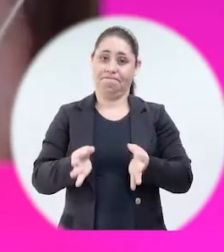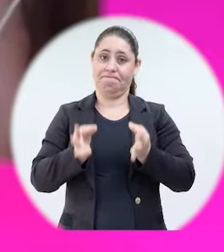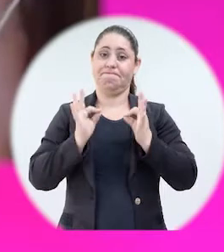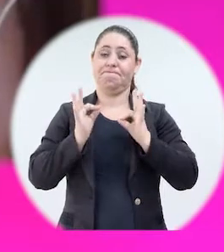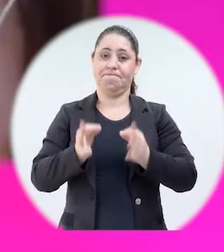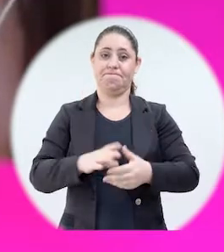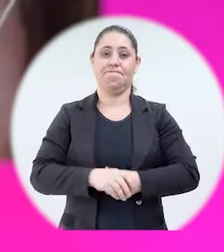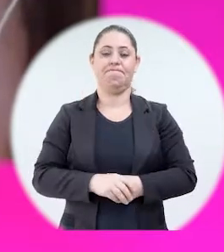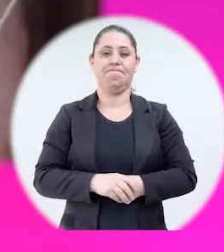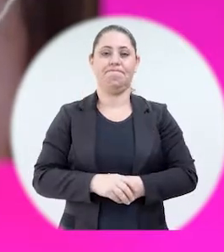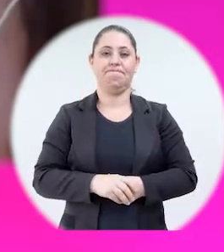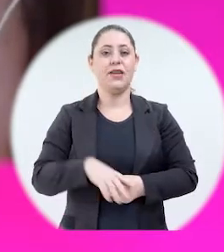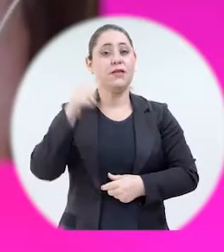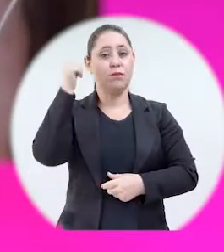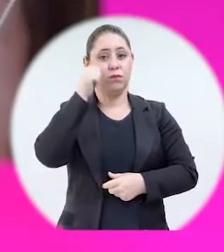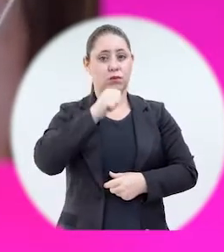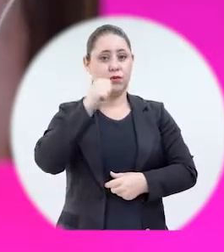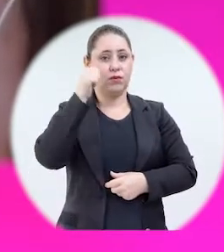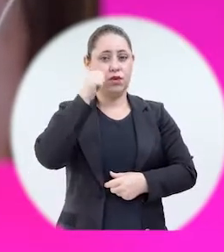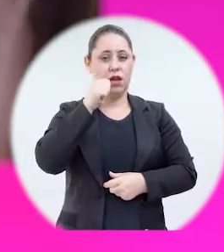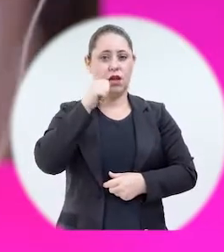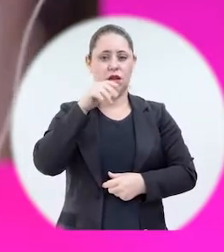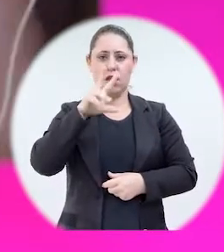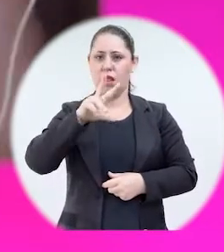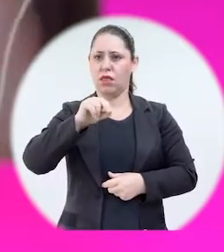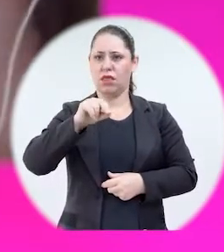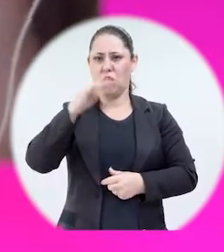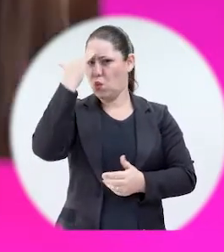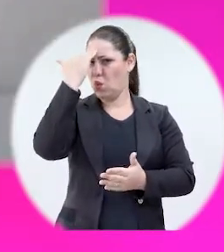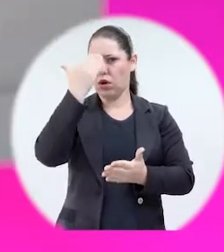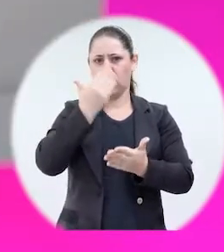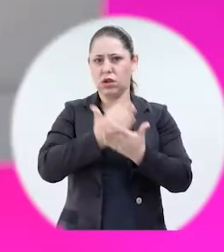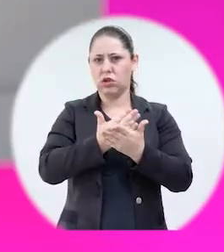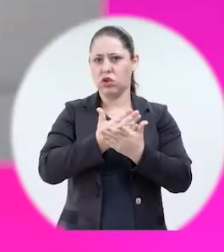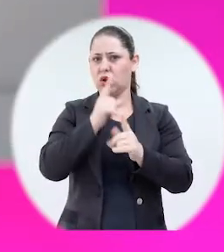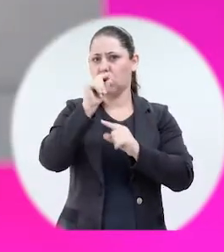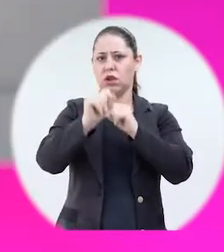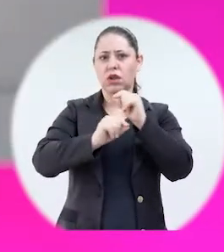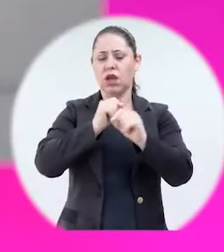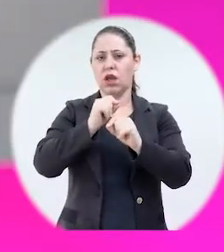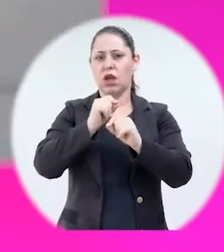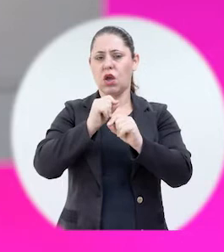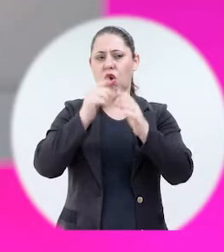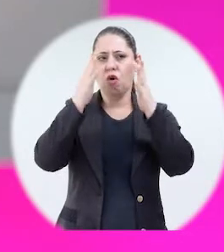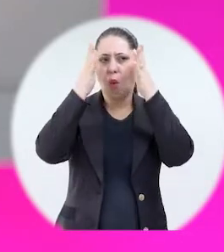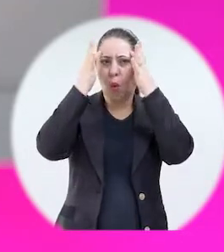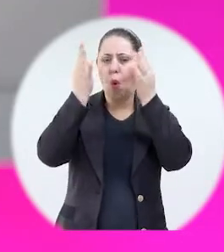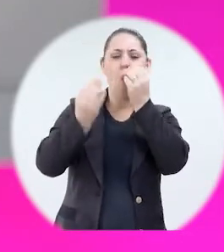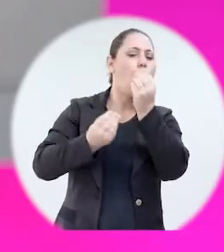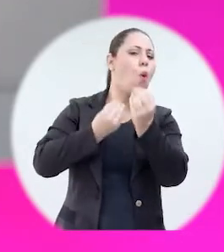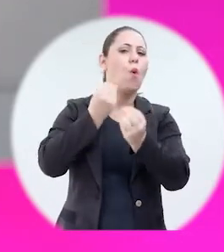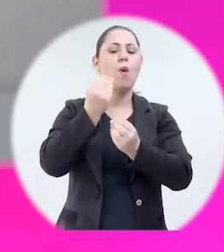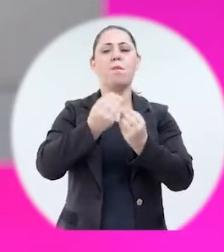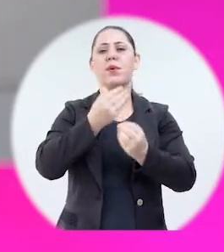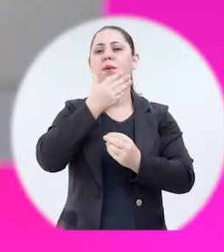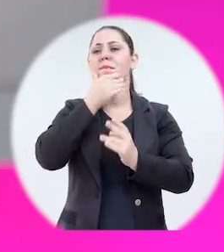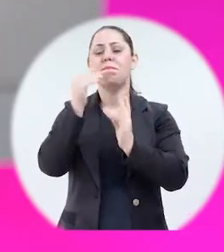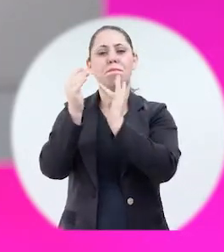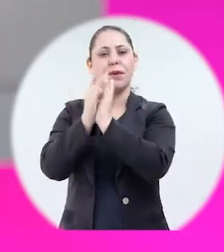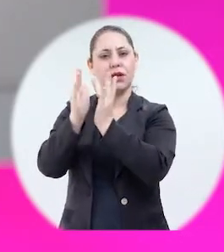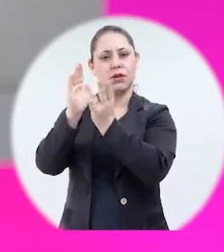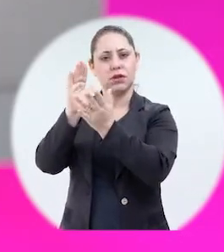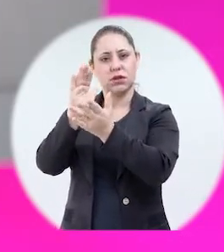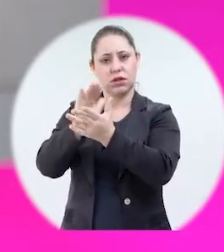Exatamente. As mulheres, elas não acreditam que aquela forma que o seu companheiro, que o